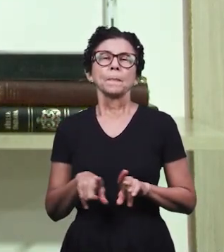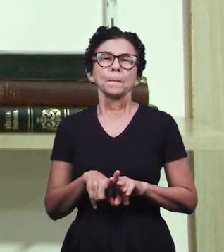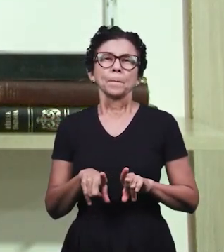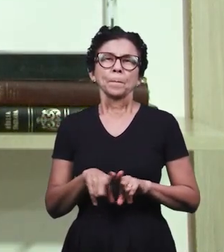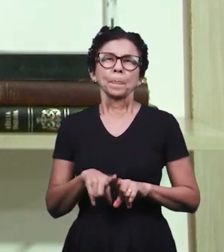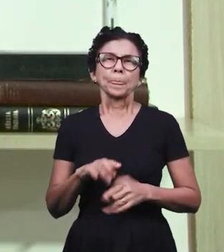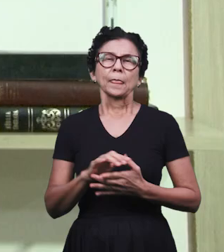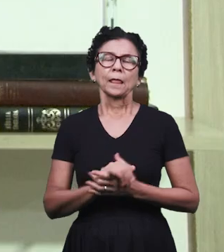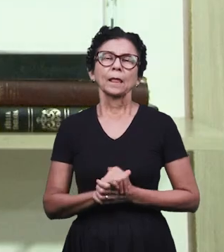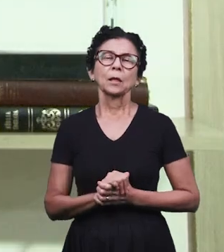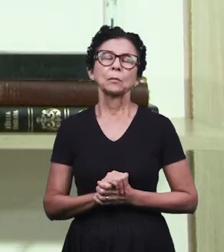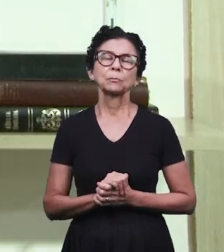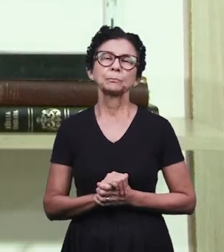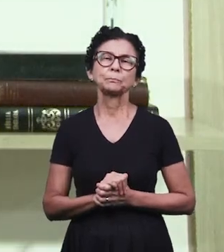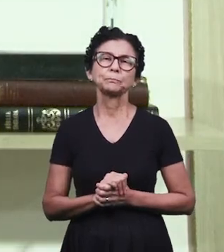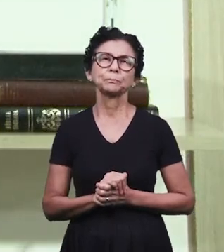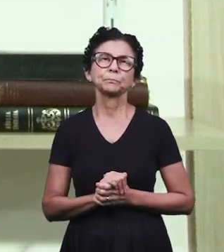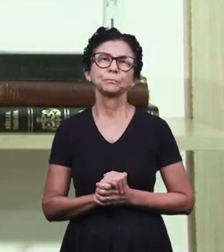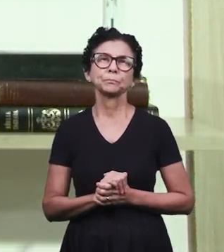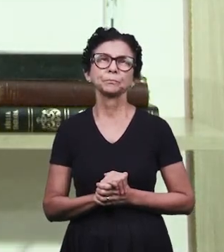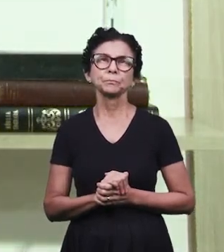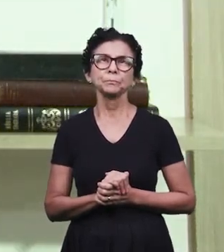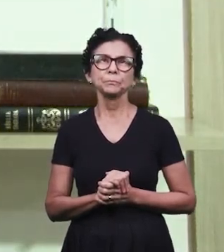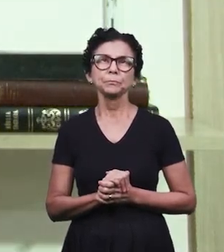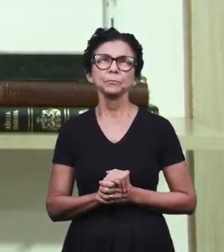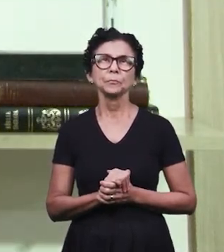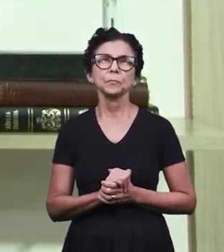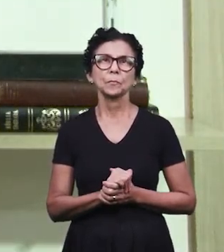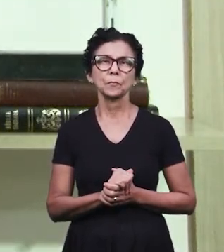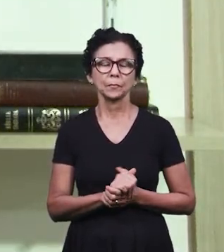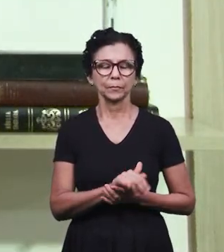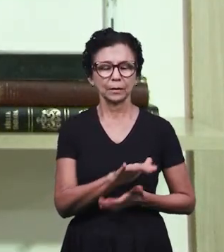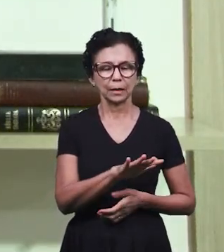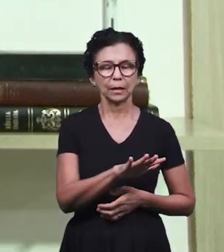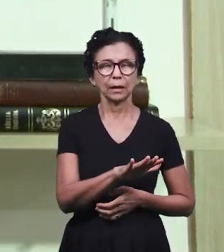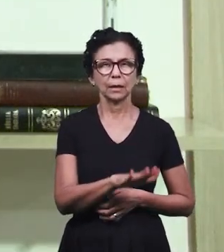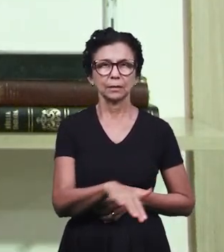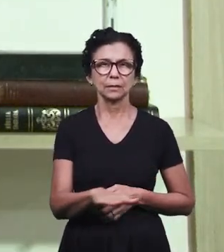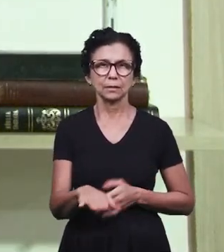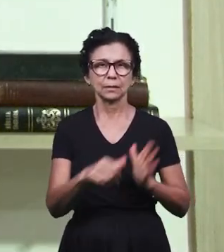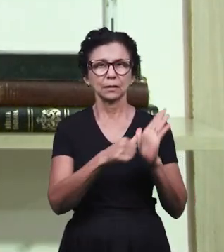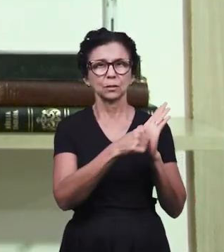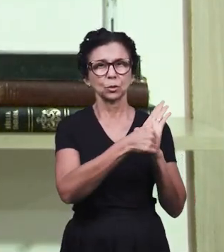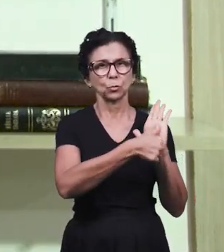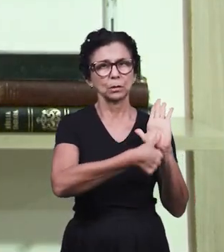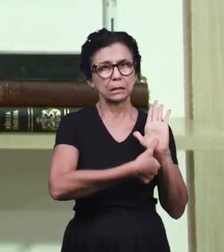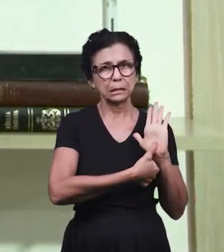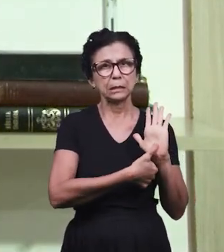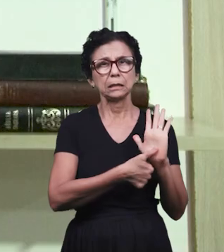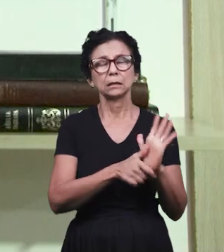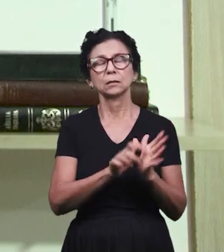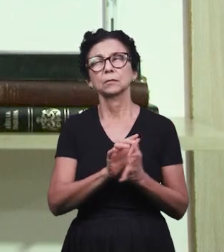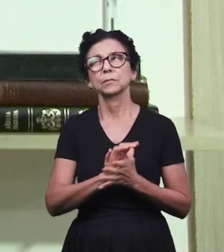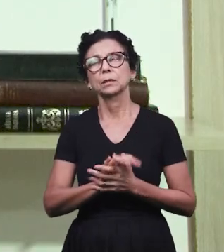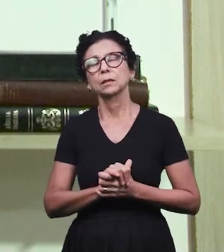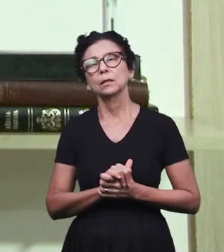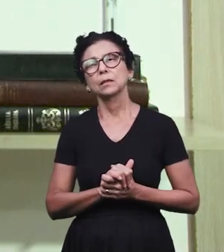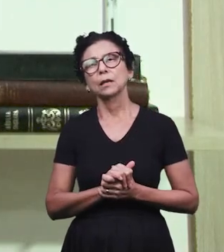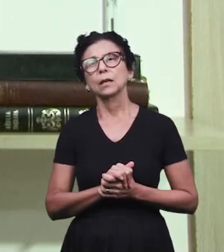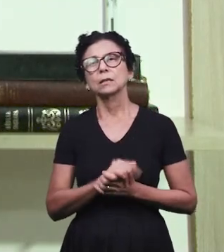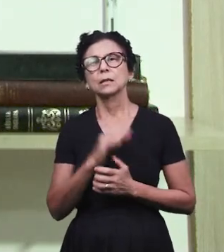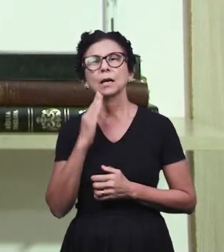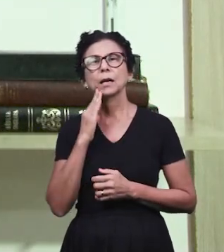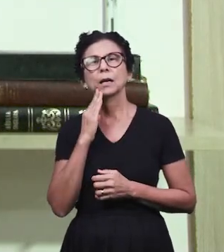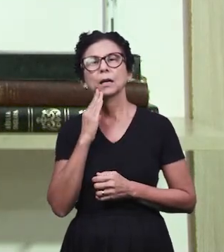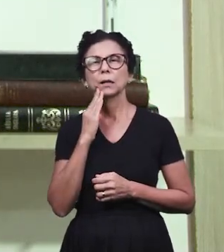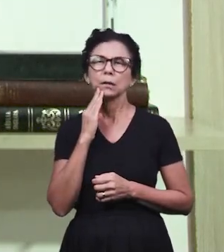crianças possuem os marcos motores atrasados. Então, vai demorar um pouco mais para sustentar a